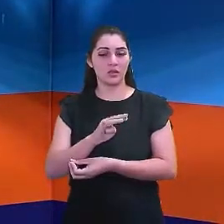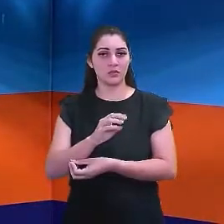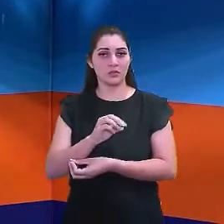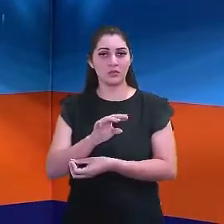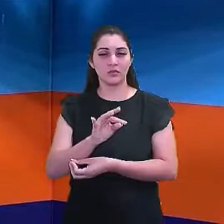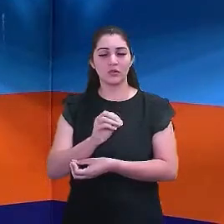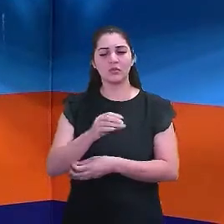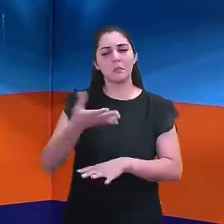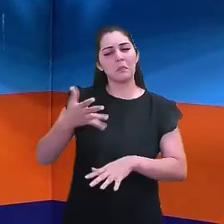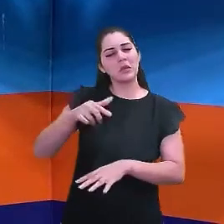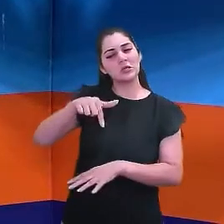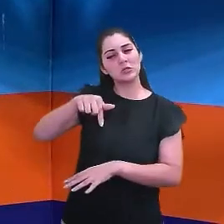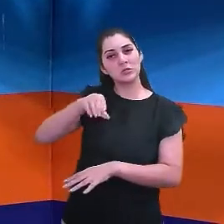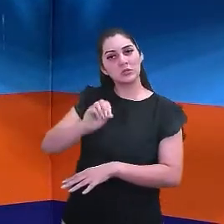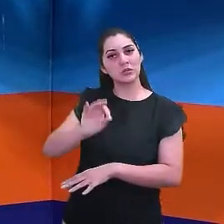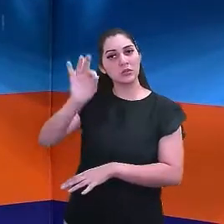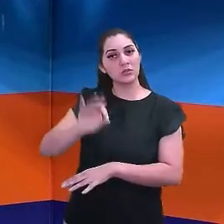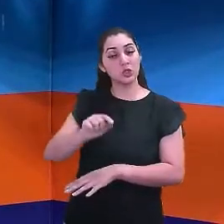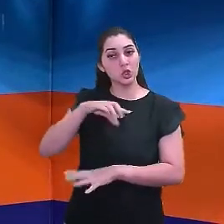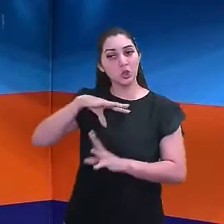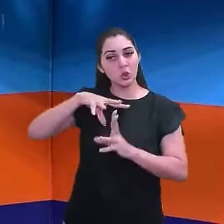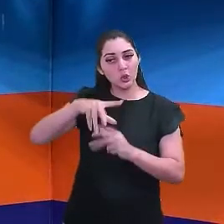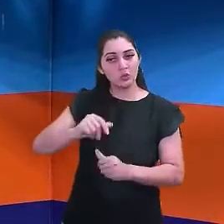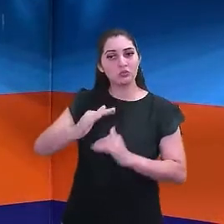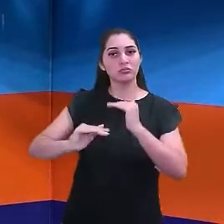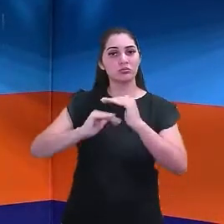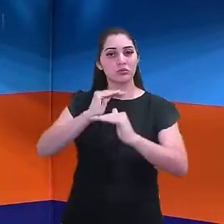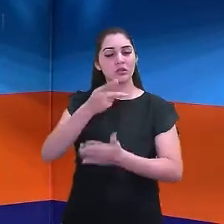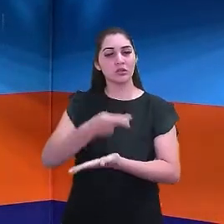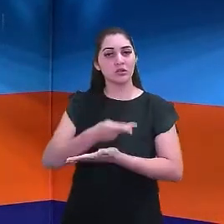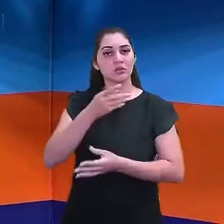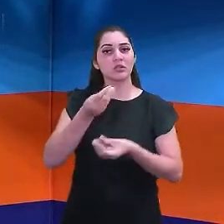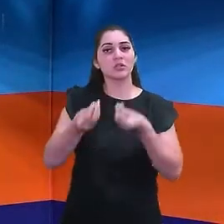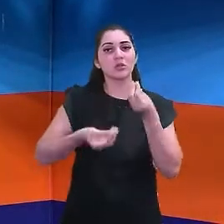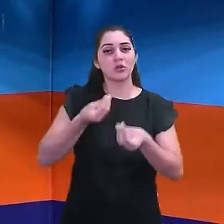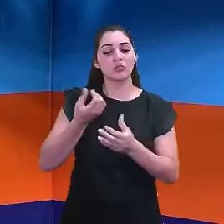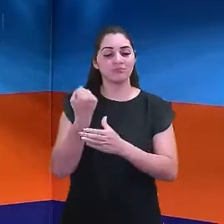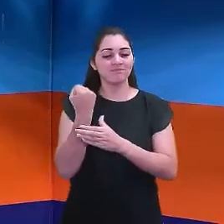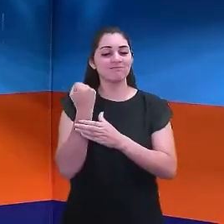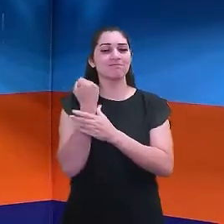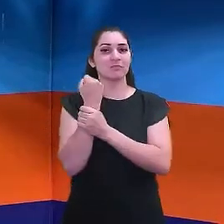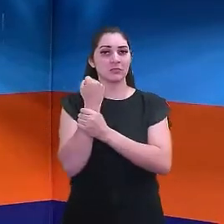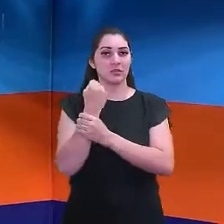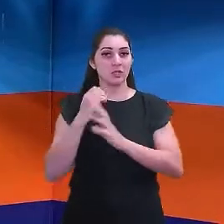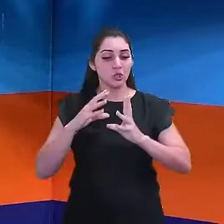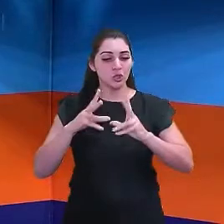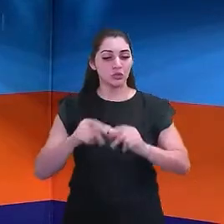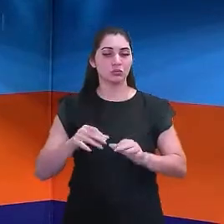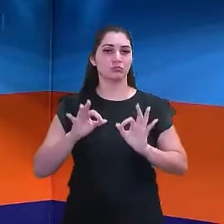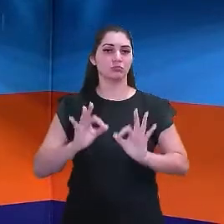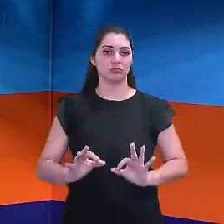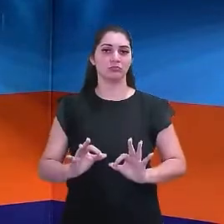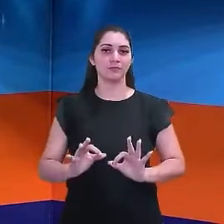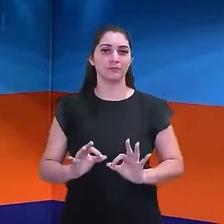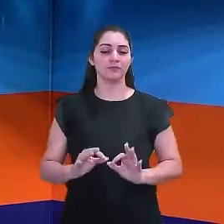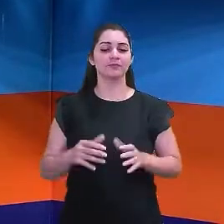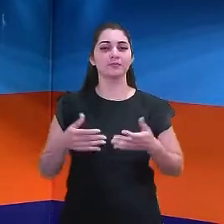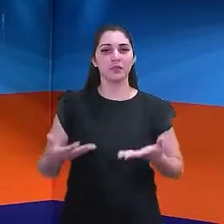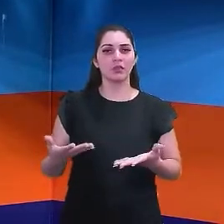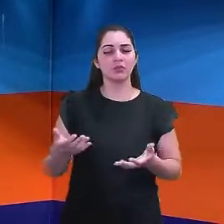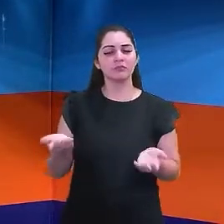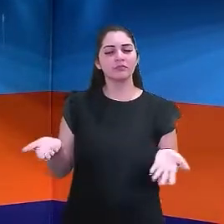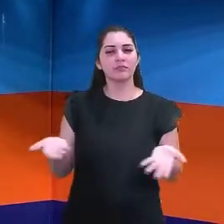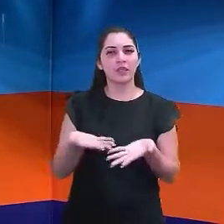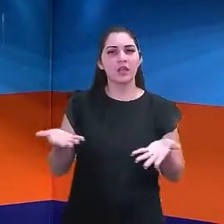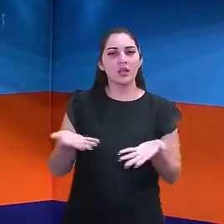70%. Então, todo esse processo ocorre de uma forma que é garantidor para que tudo dê certo. E aí, vamos agora